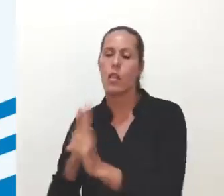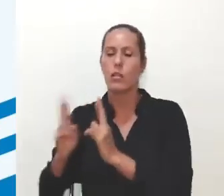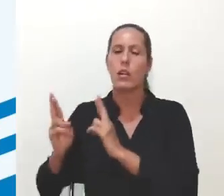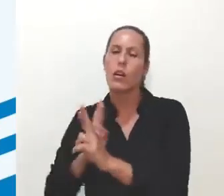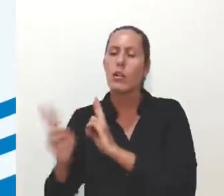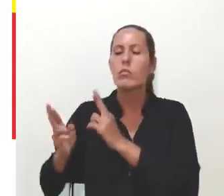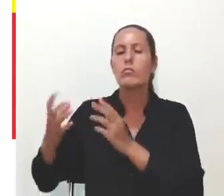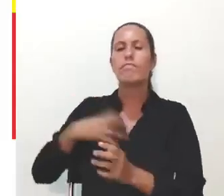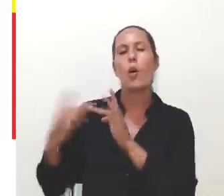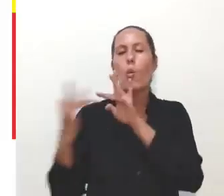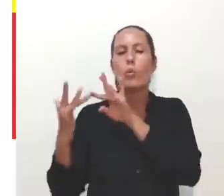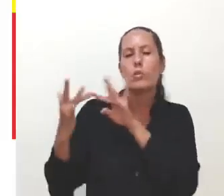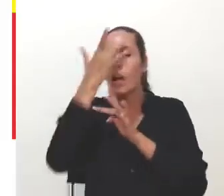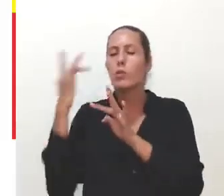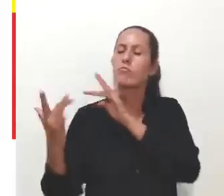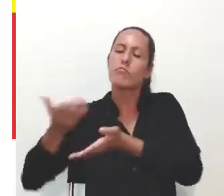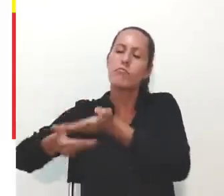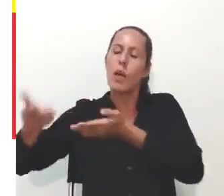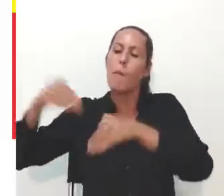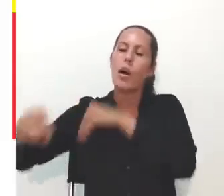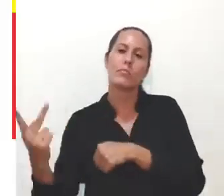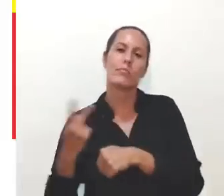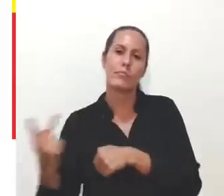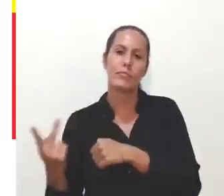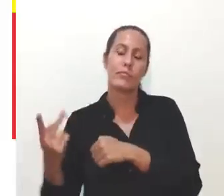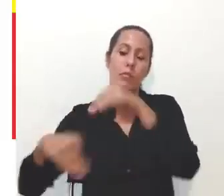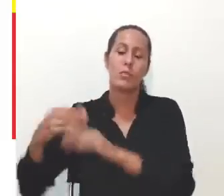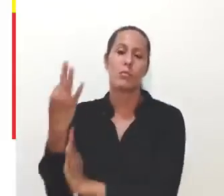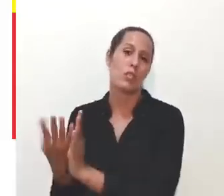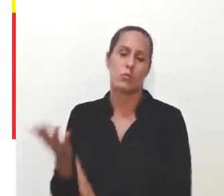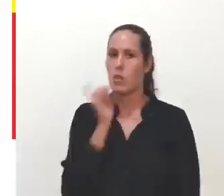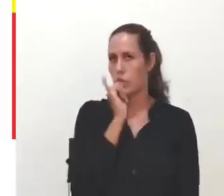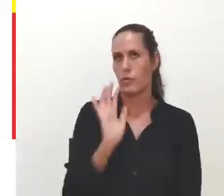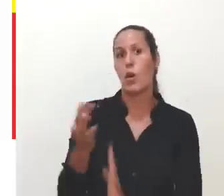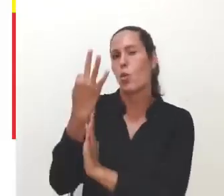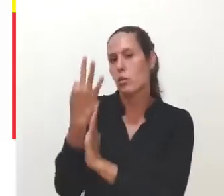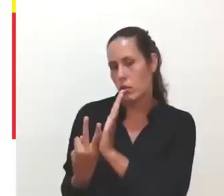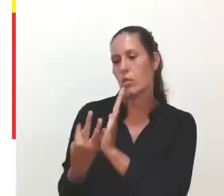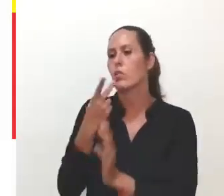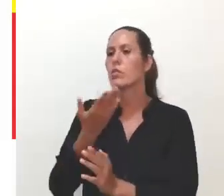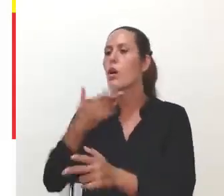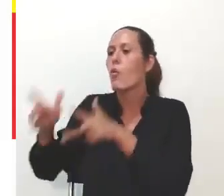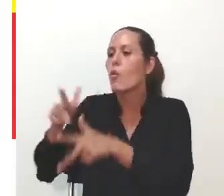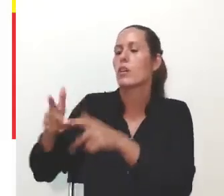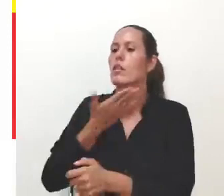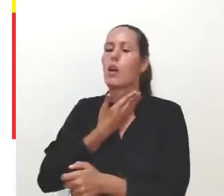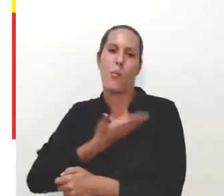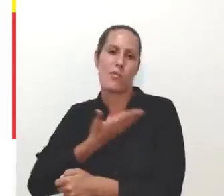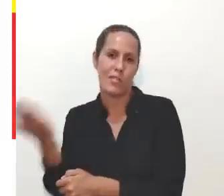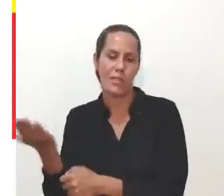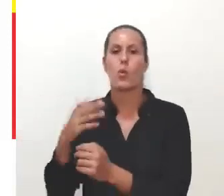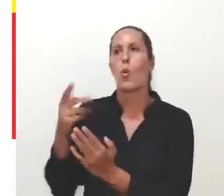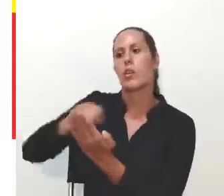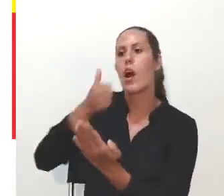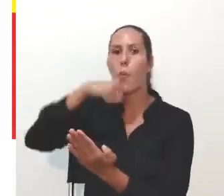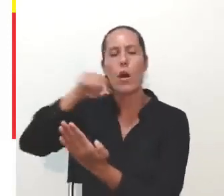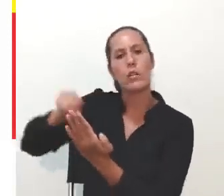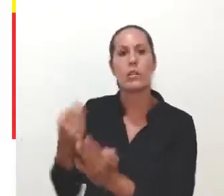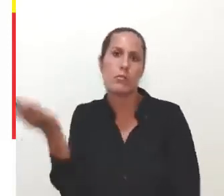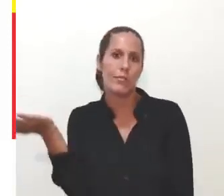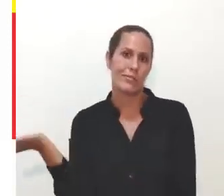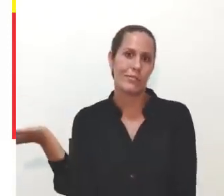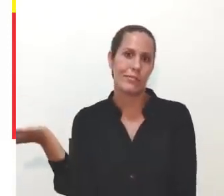ou informais. O texto informal é aquele em que há intimidade e familiaridade entre as pessoas que participam do texto.